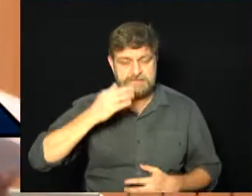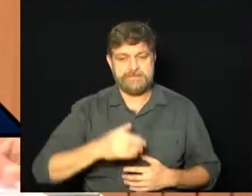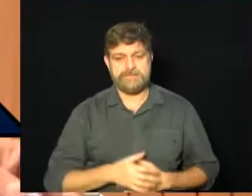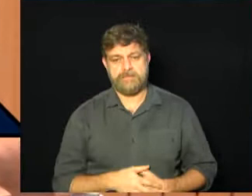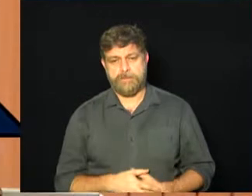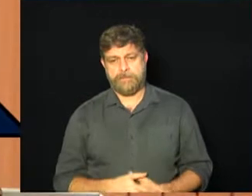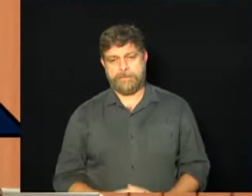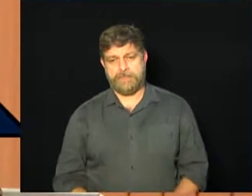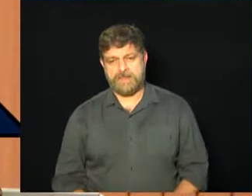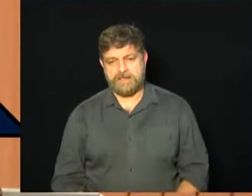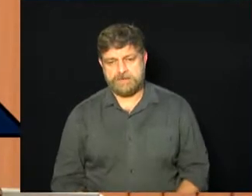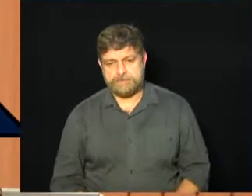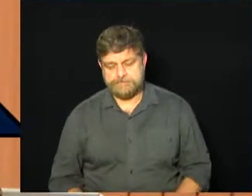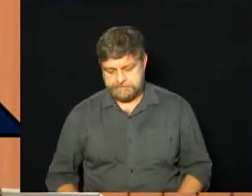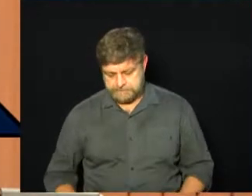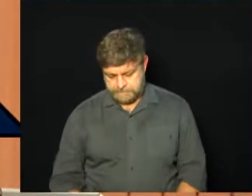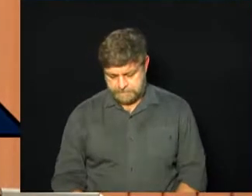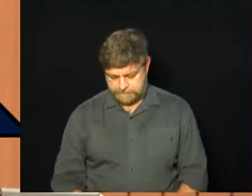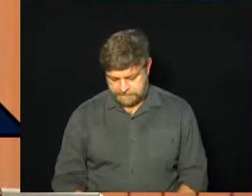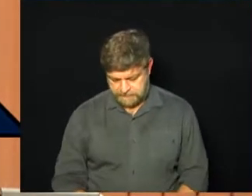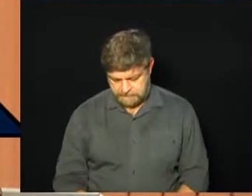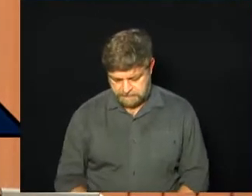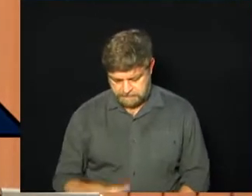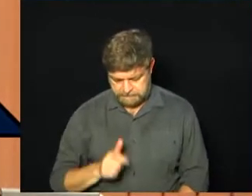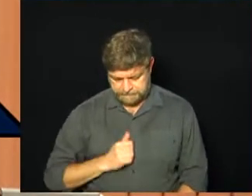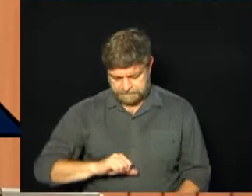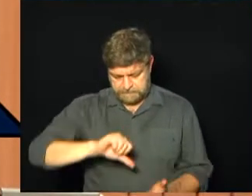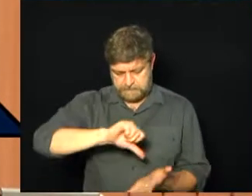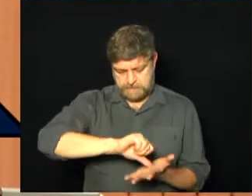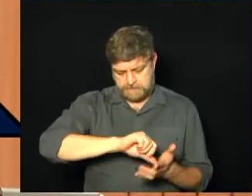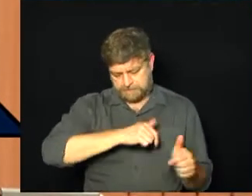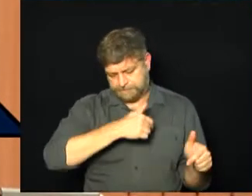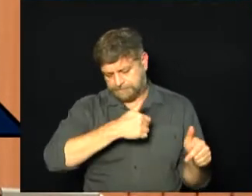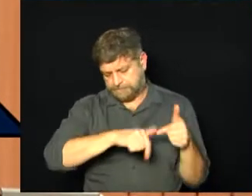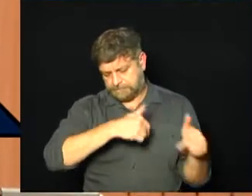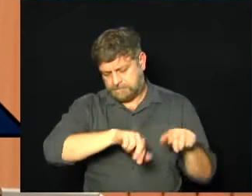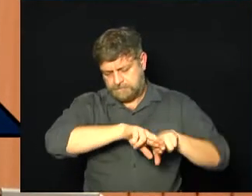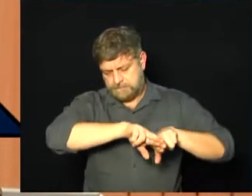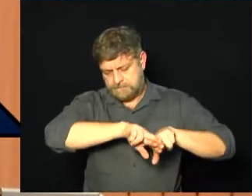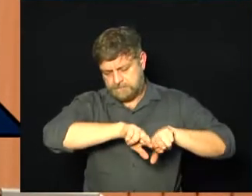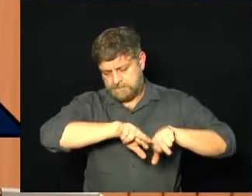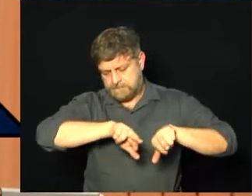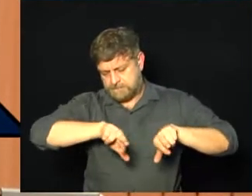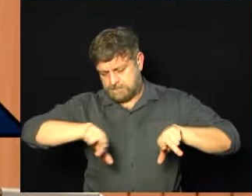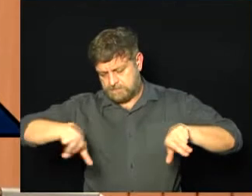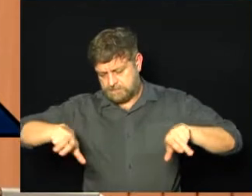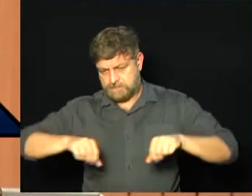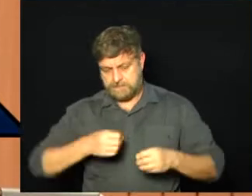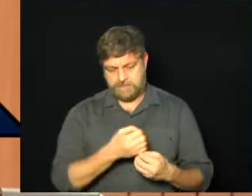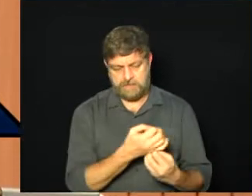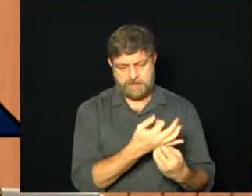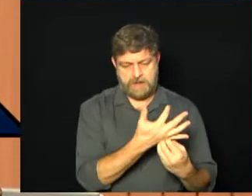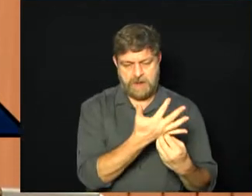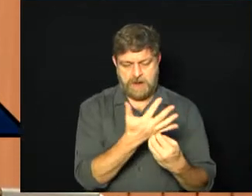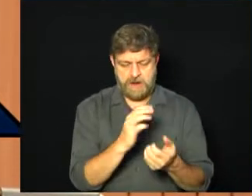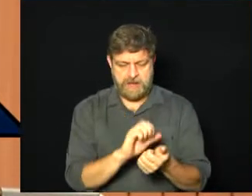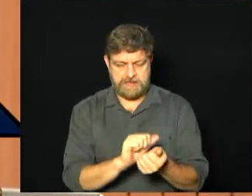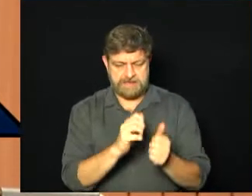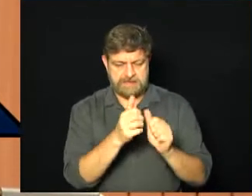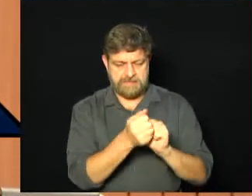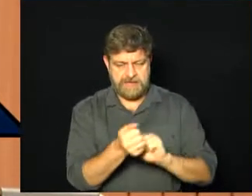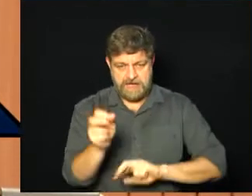Com vários núcleos de trabalhos, artes plásticas e